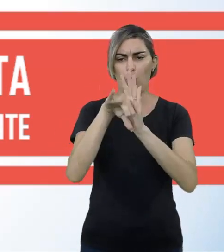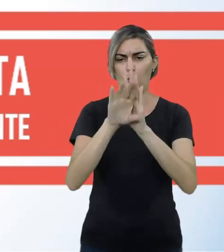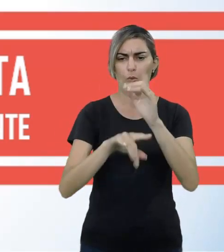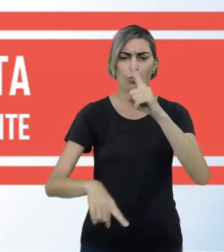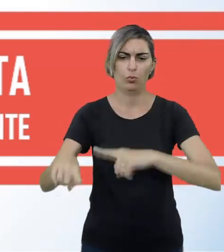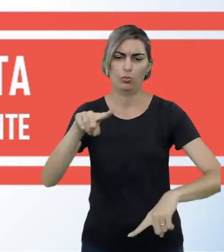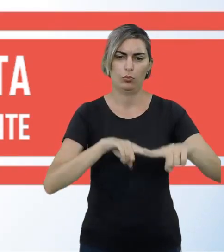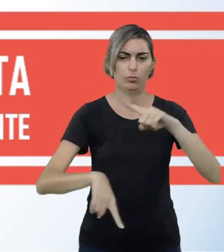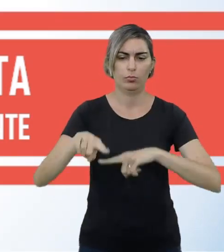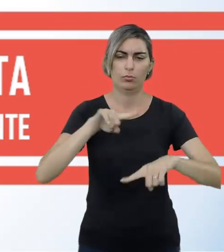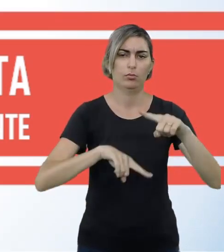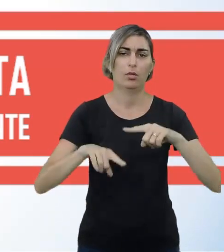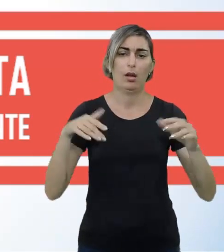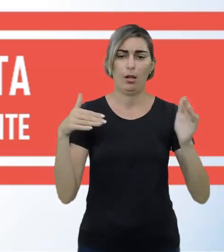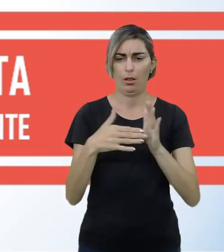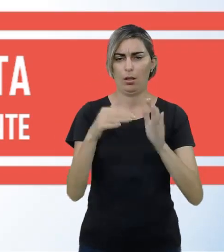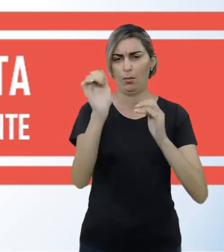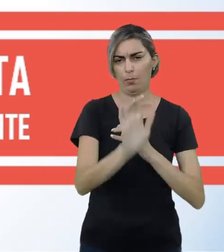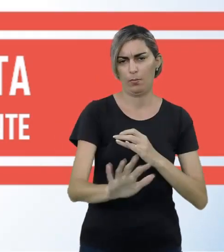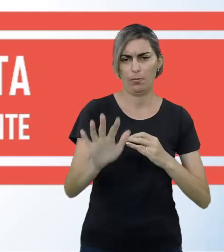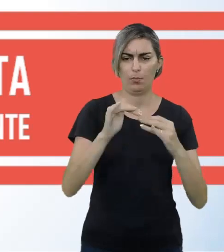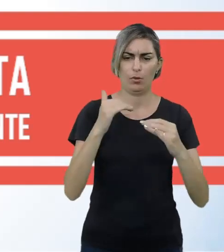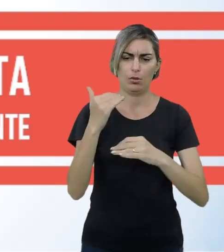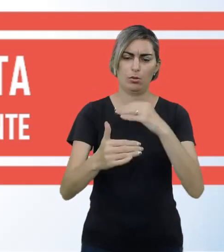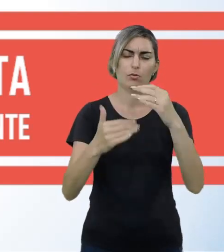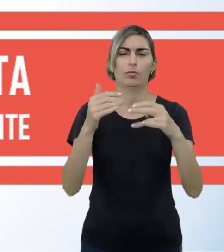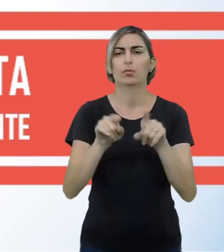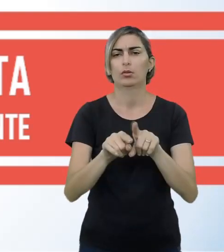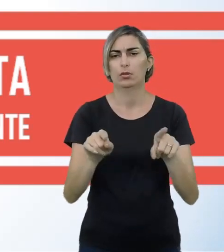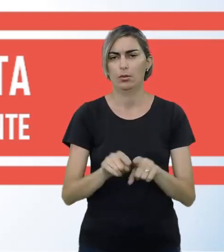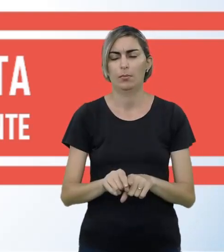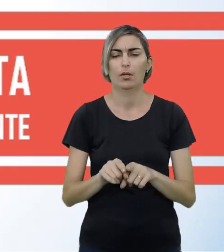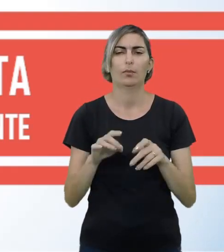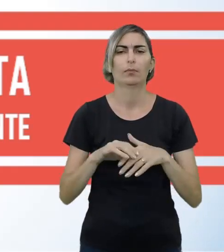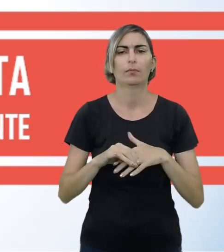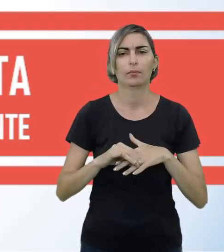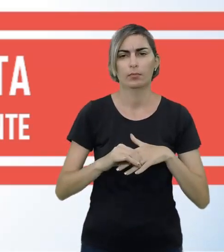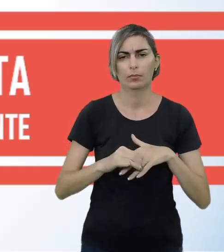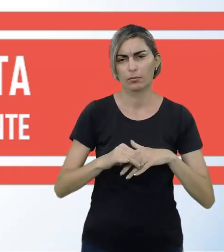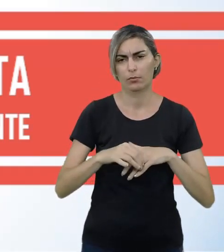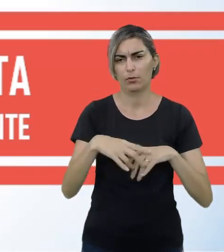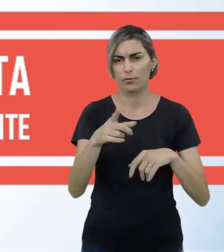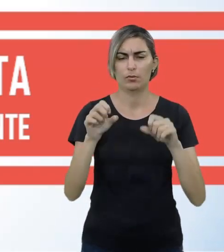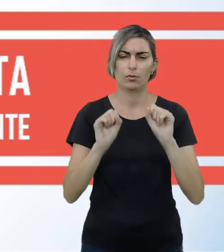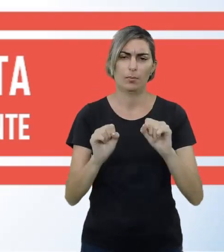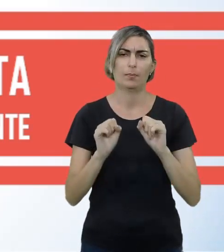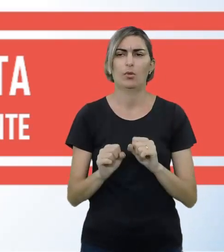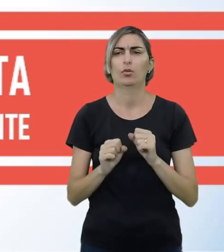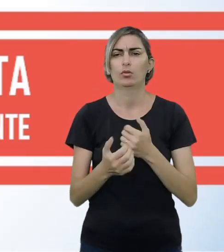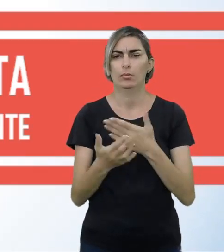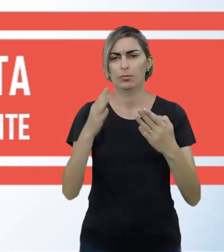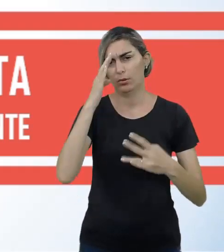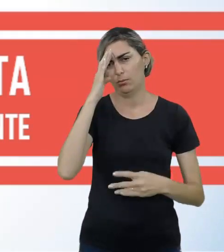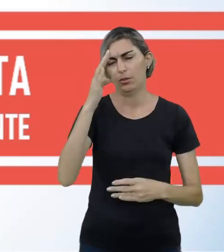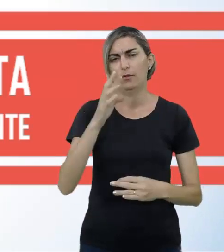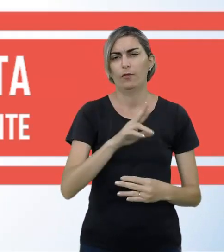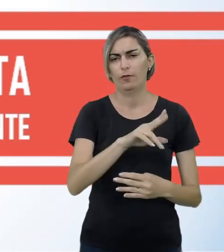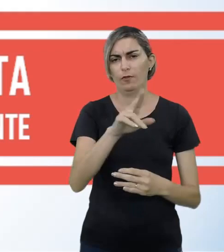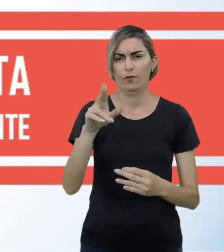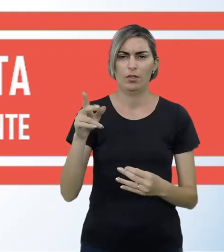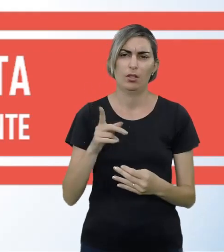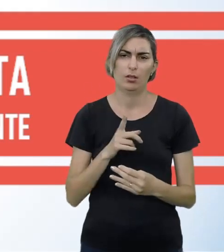o Arduino. Até esse ambiente de desenvolvimento também é código-fonte aberto. Então você também pode personalizar. Por isso nós temos